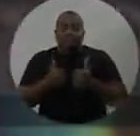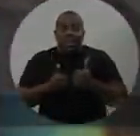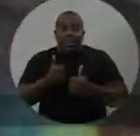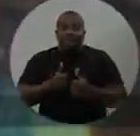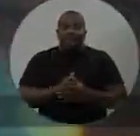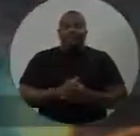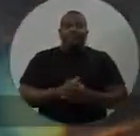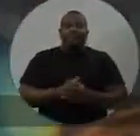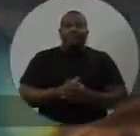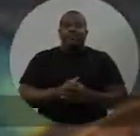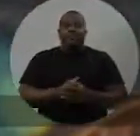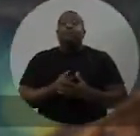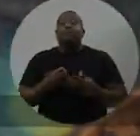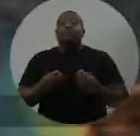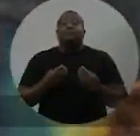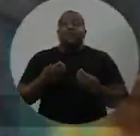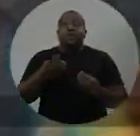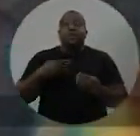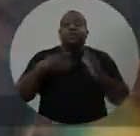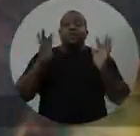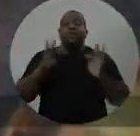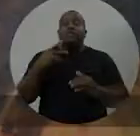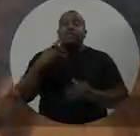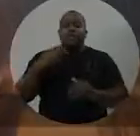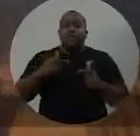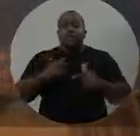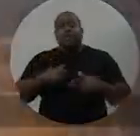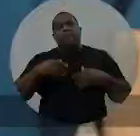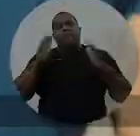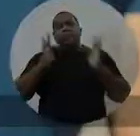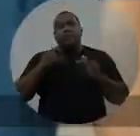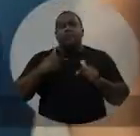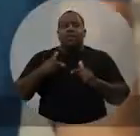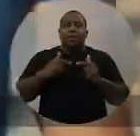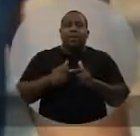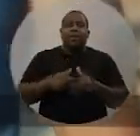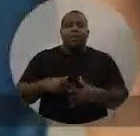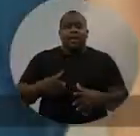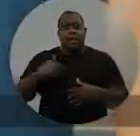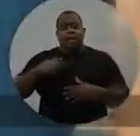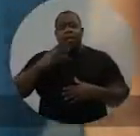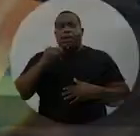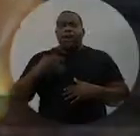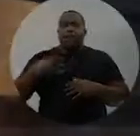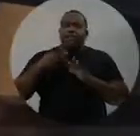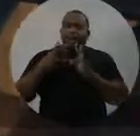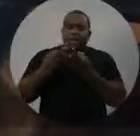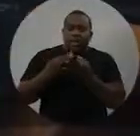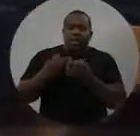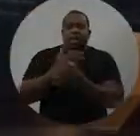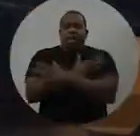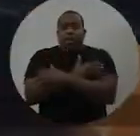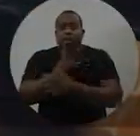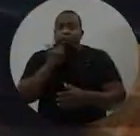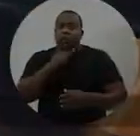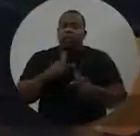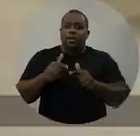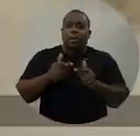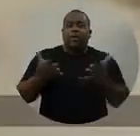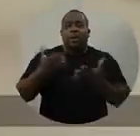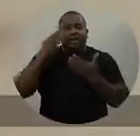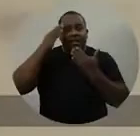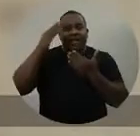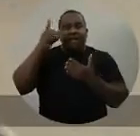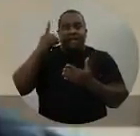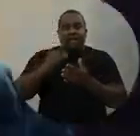Beleza. E aí, feliz com o trabalho? Feliz com o trabalho, falando de dar para os pais de família que estão desempregados aí, tá tudo trabalhando agora, graças a Deus.